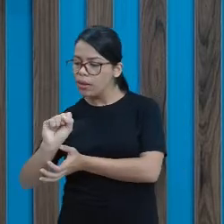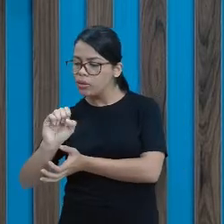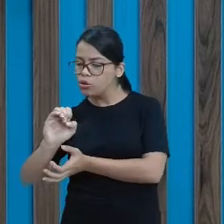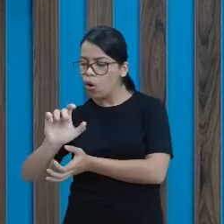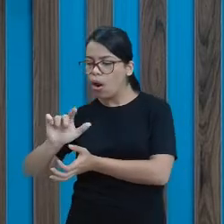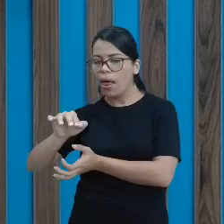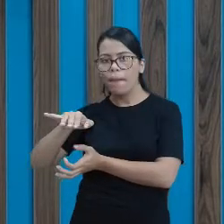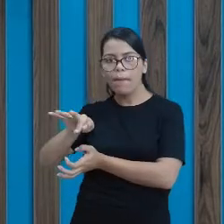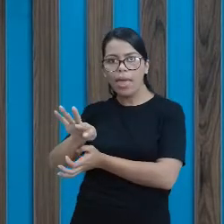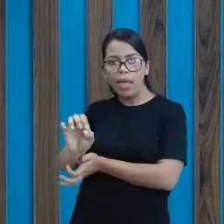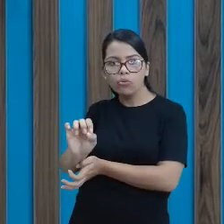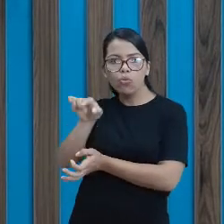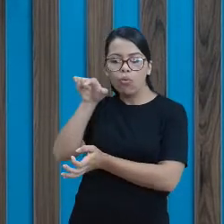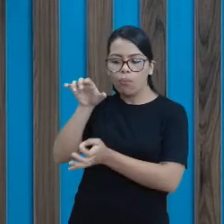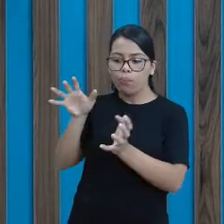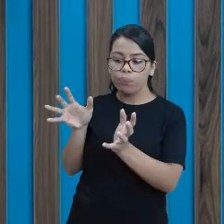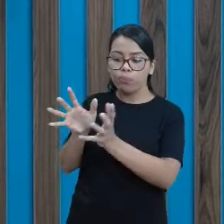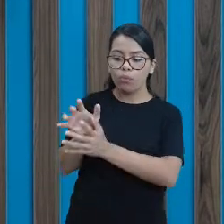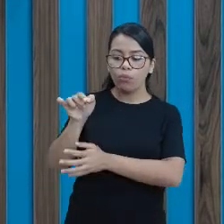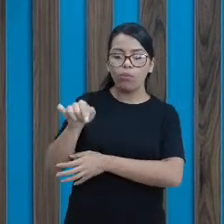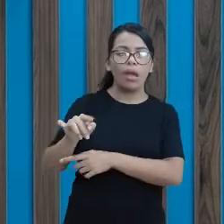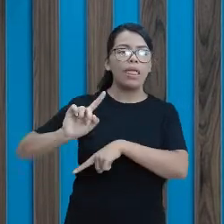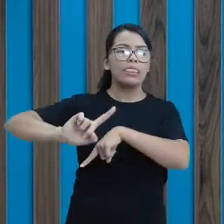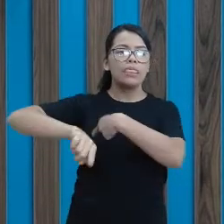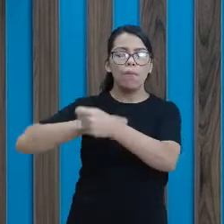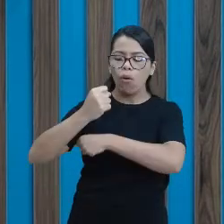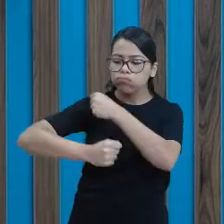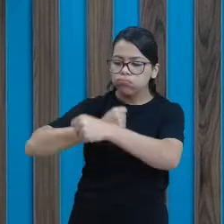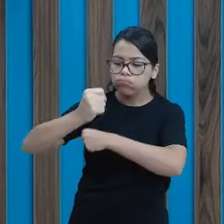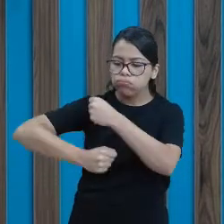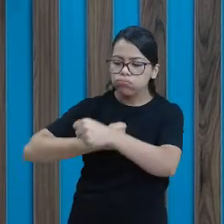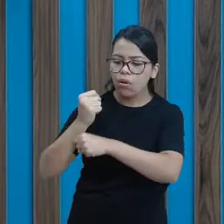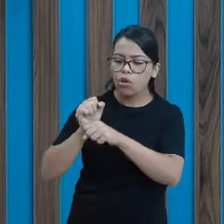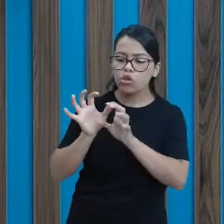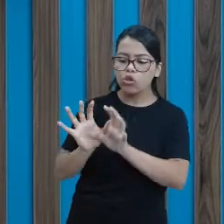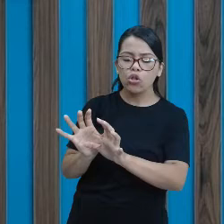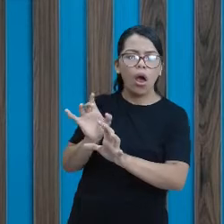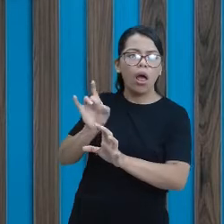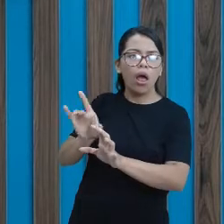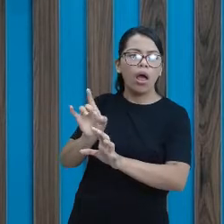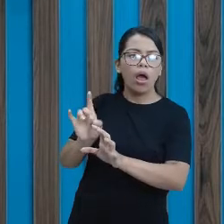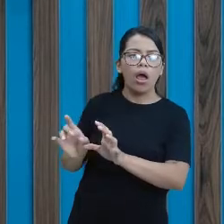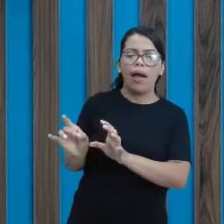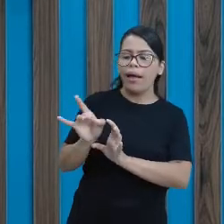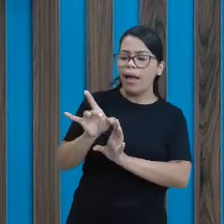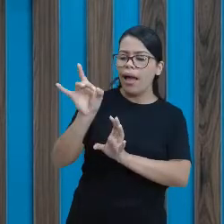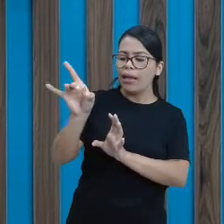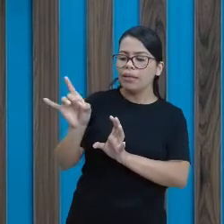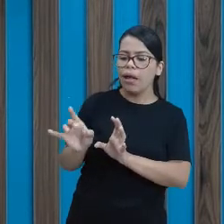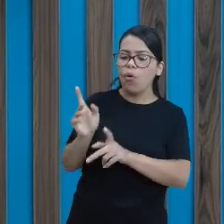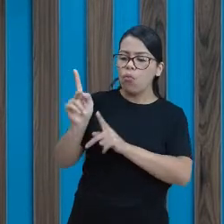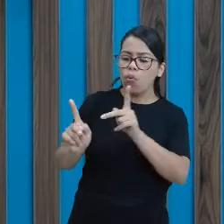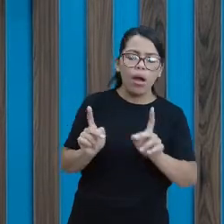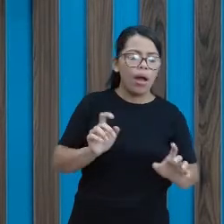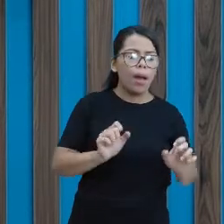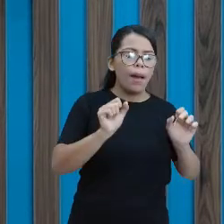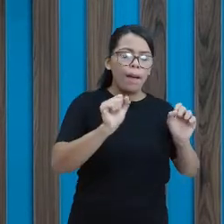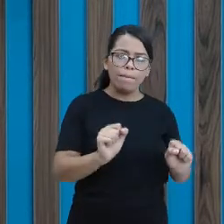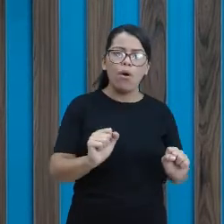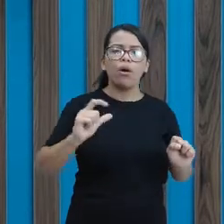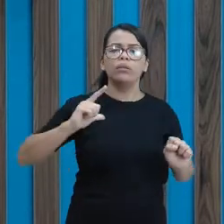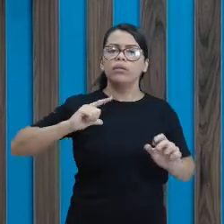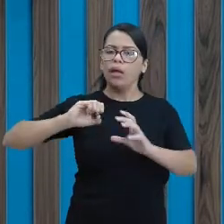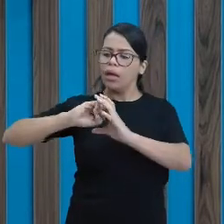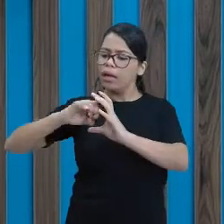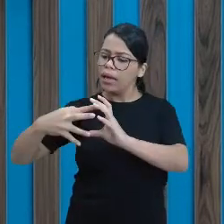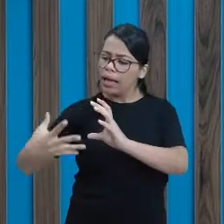mesma espécie, depois de muitos anos aí isolados, cada uma dessa população pode adquirir